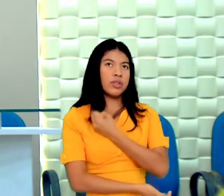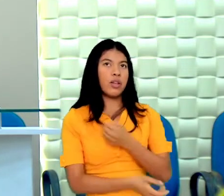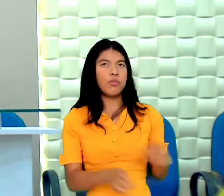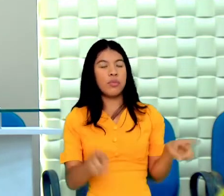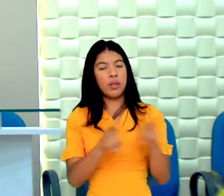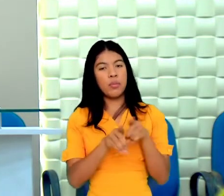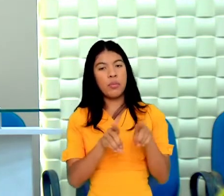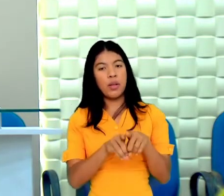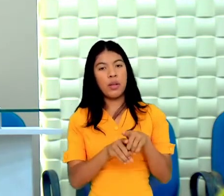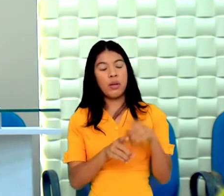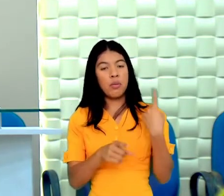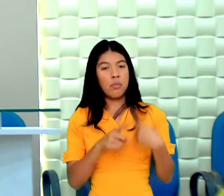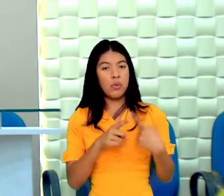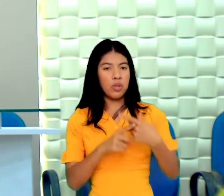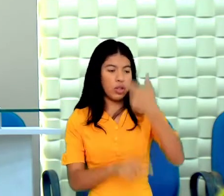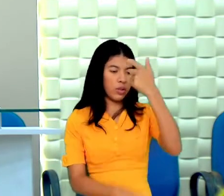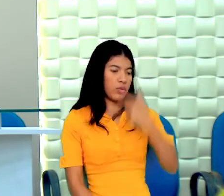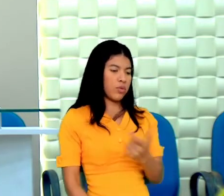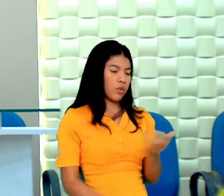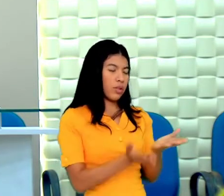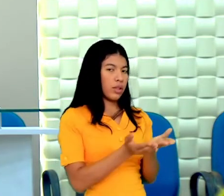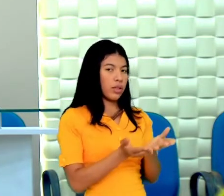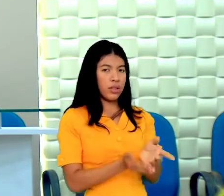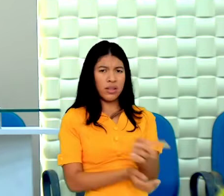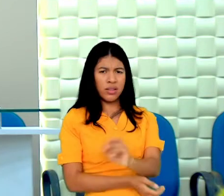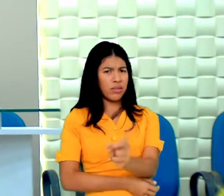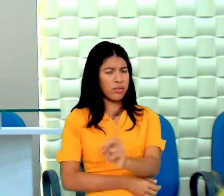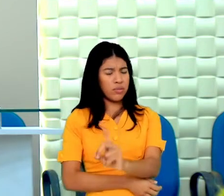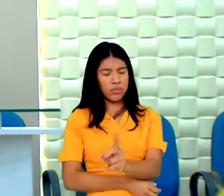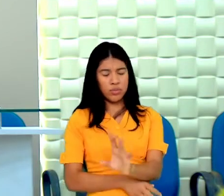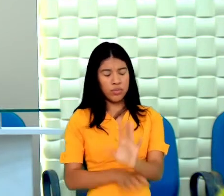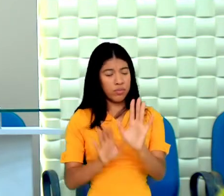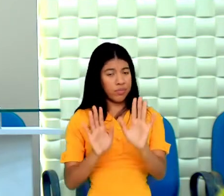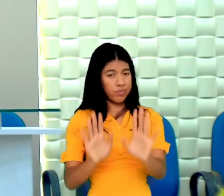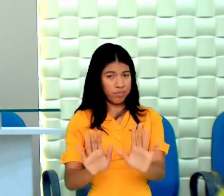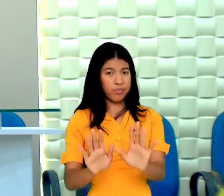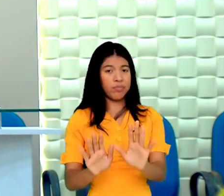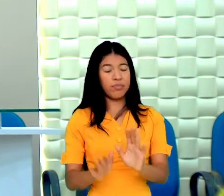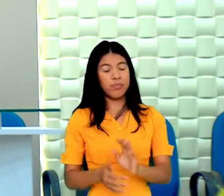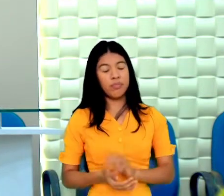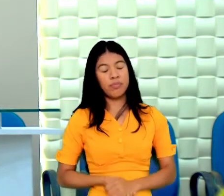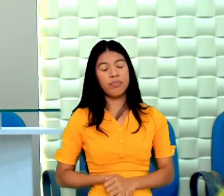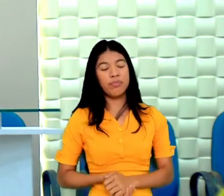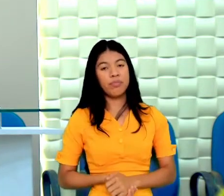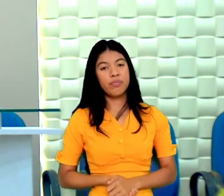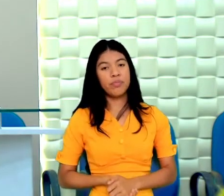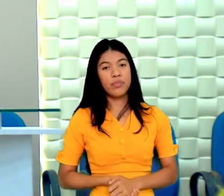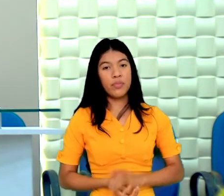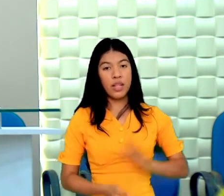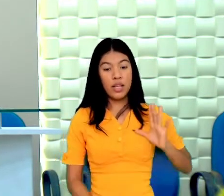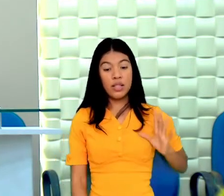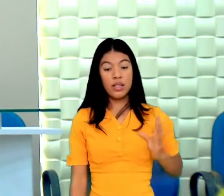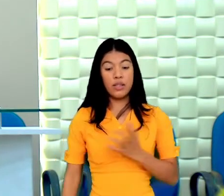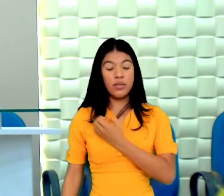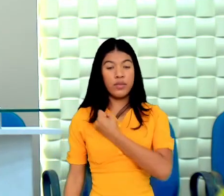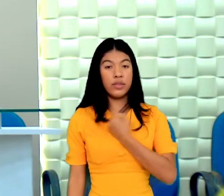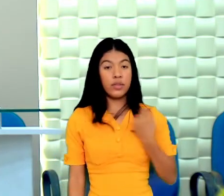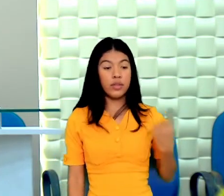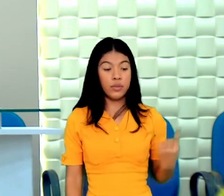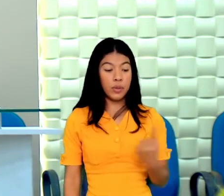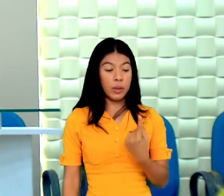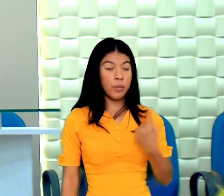salvo porque eu estou lá, eu sou crente. Não, não é assim que funciona. A salvação é